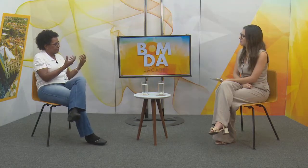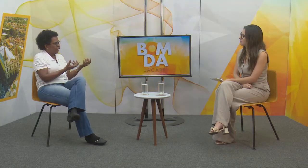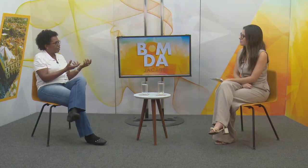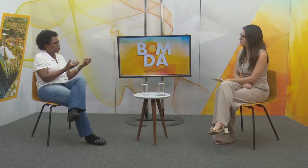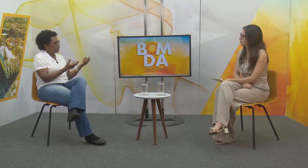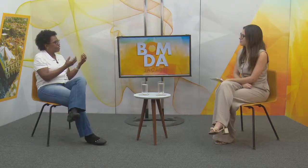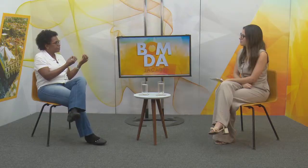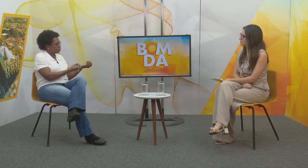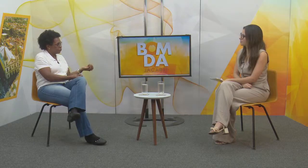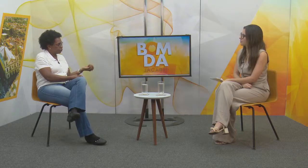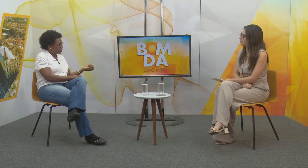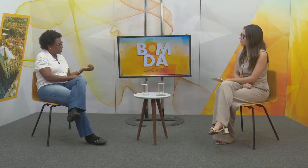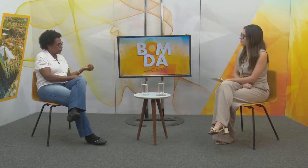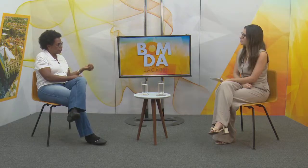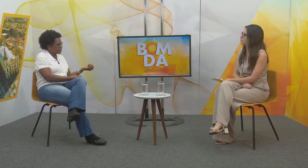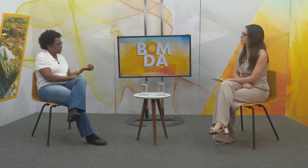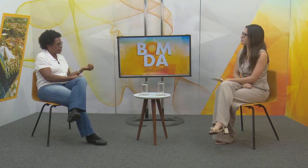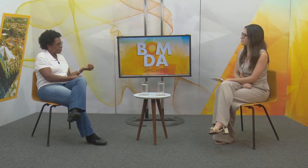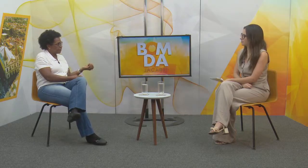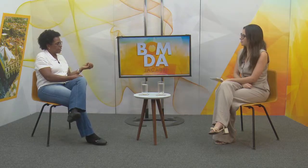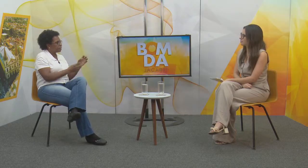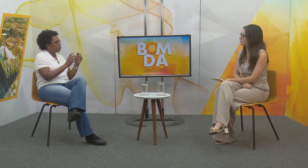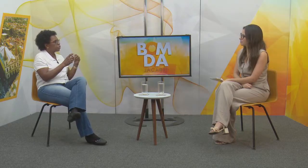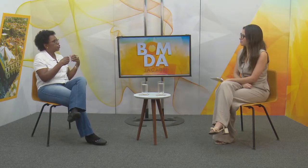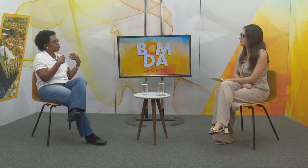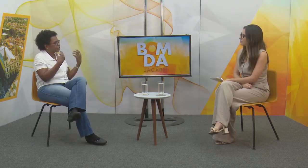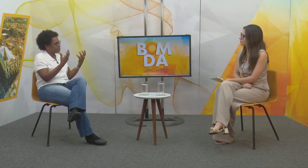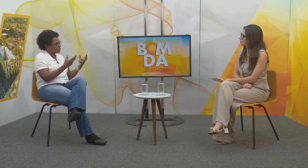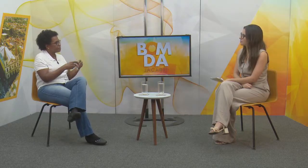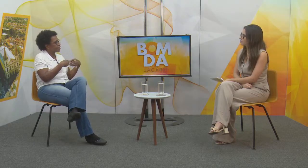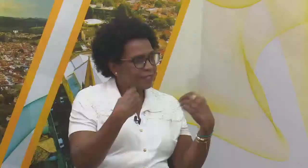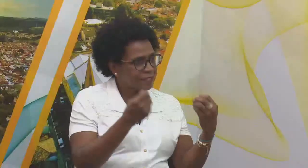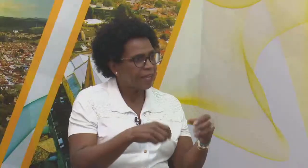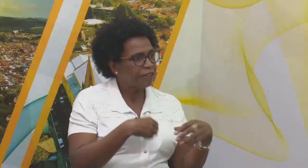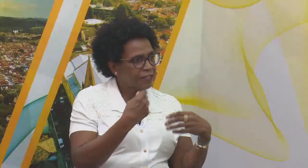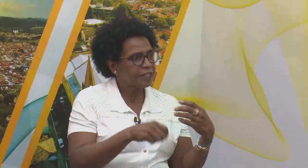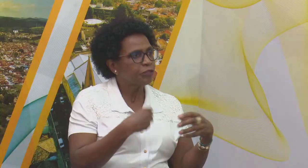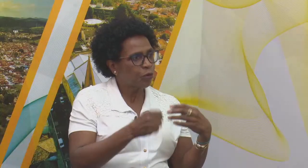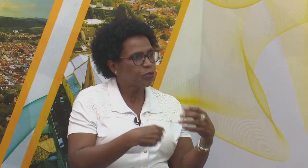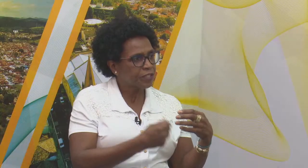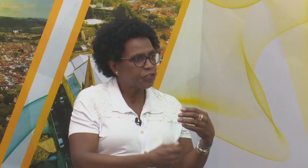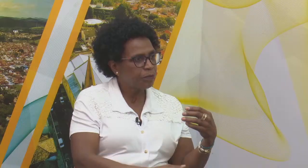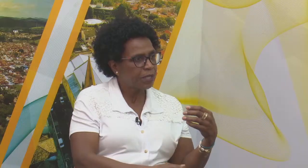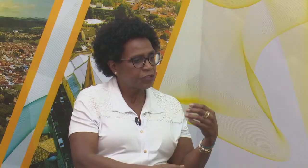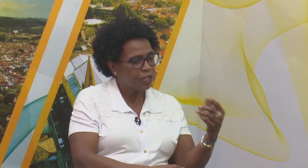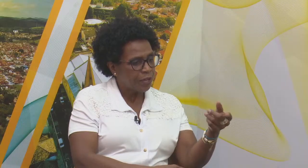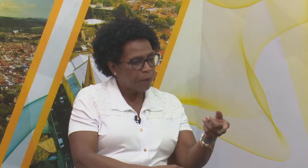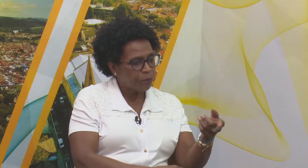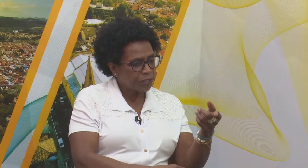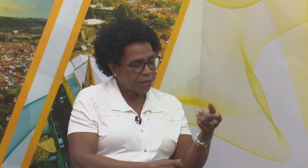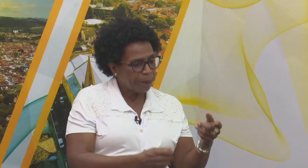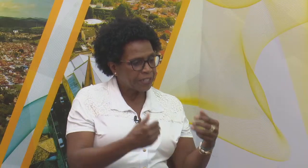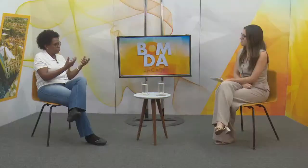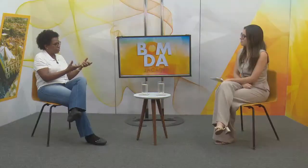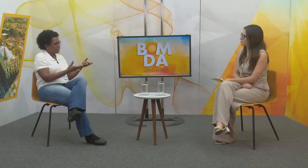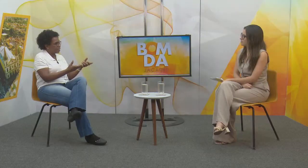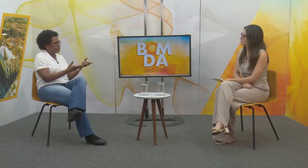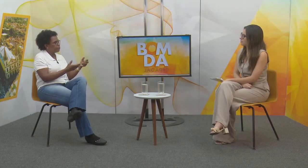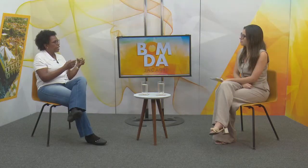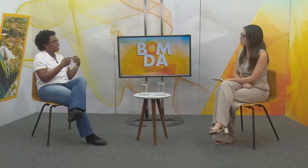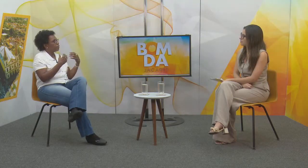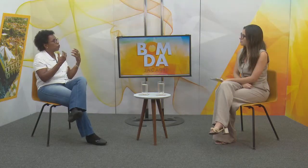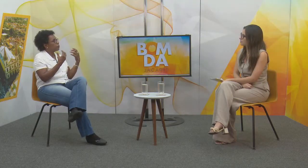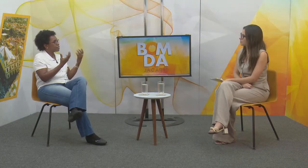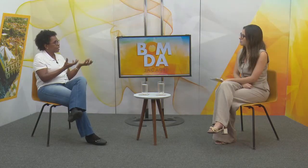Esse trabalho, eles têm dificuldade em fazer. Então, a gente precisa estar fazendo constantemente, porque a partir